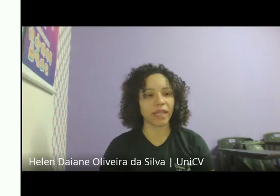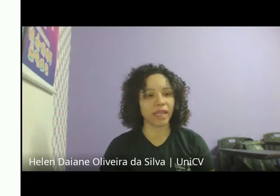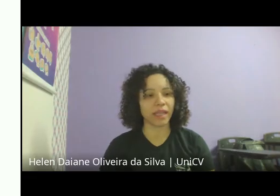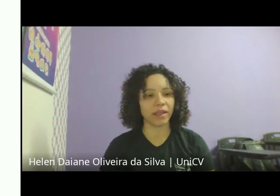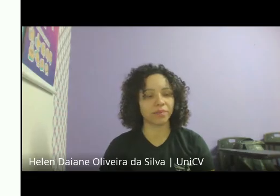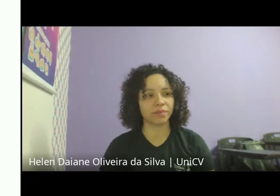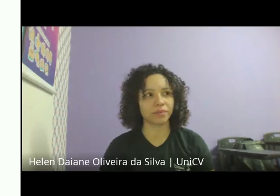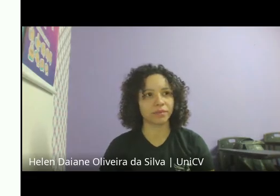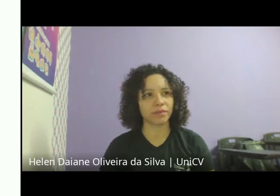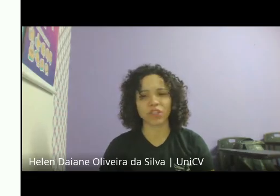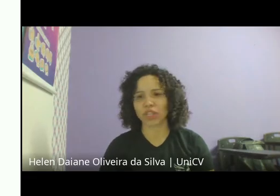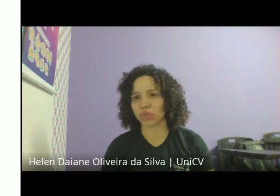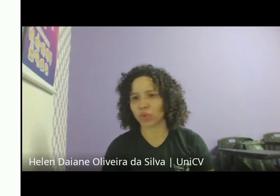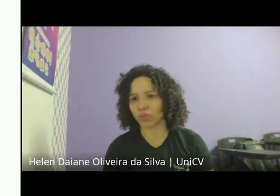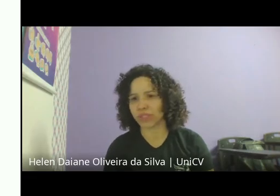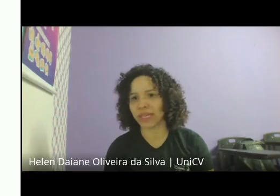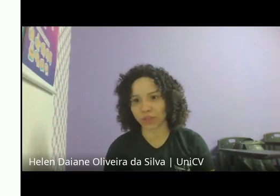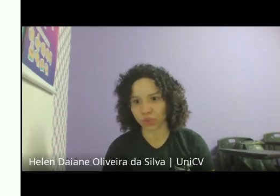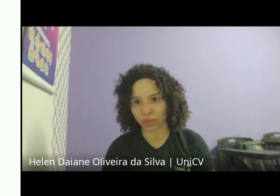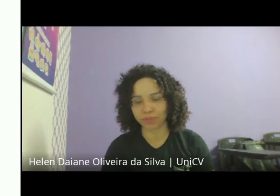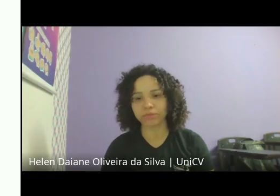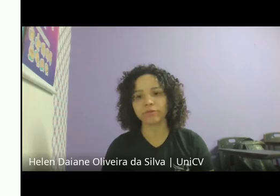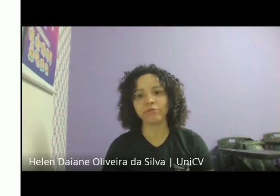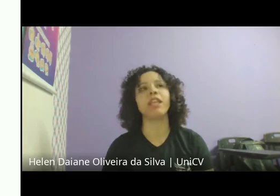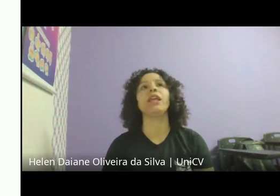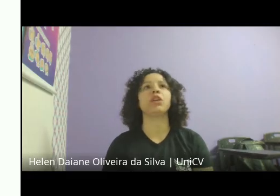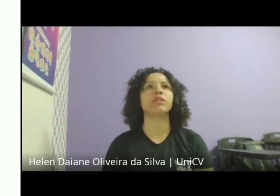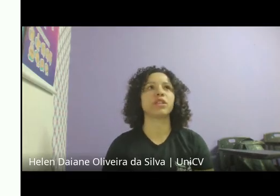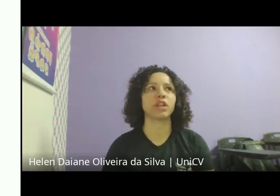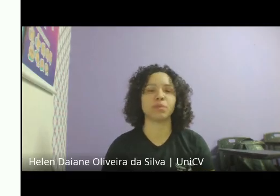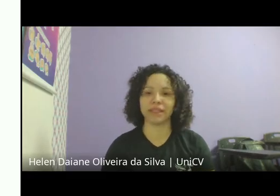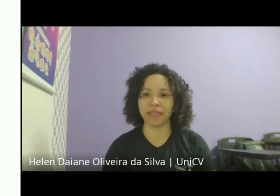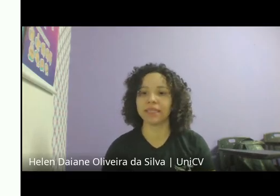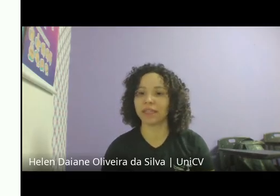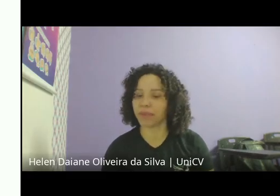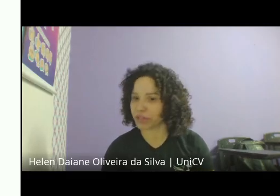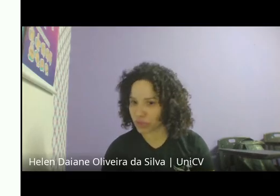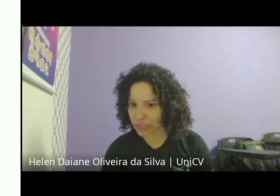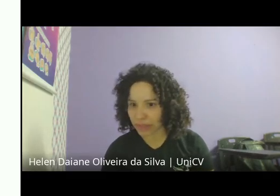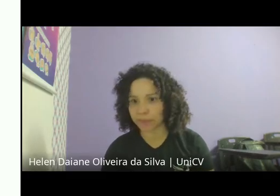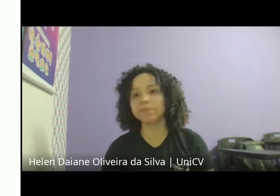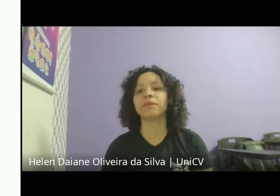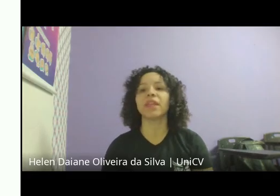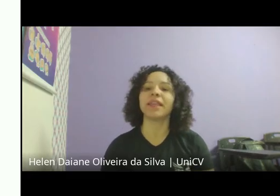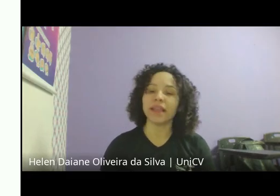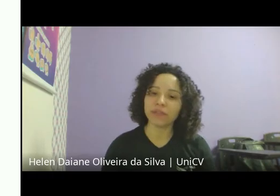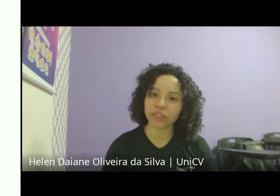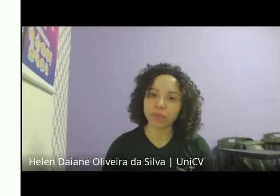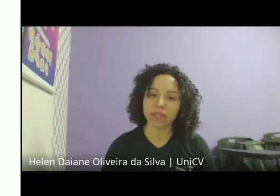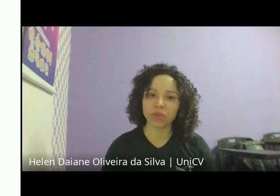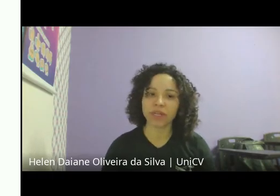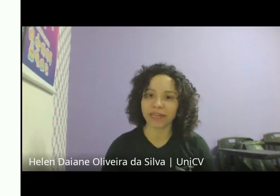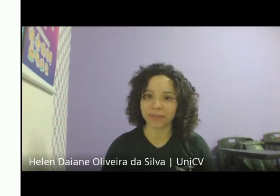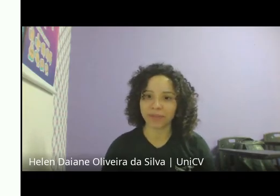filme, acho que é O Som do Silêncio, que conta a história de um baterista que perde a audição. E daí ele